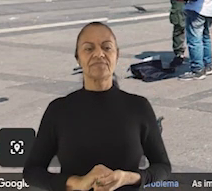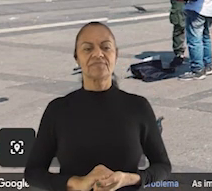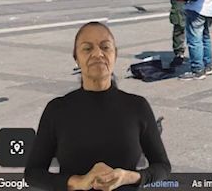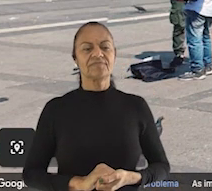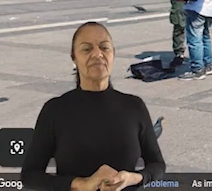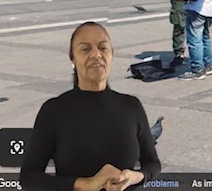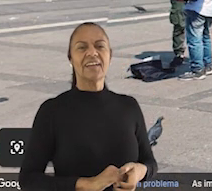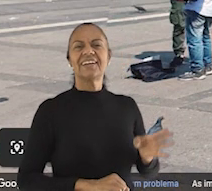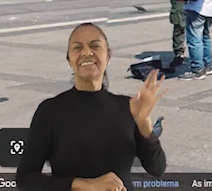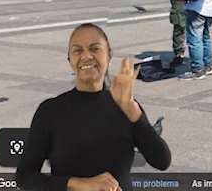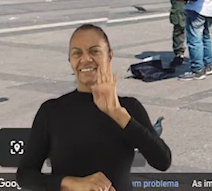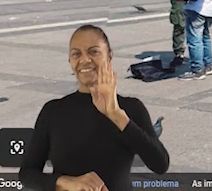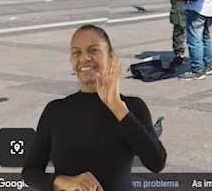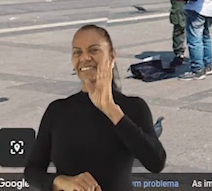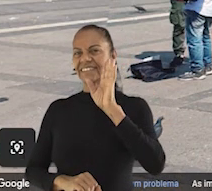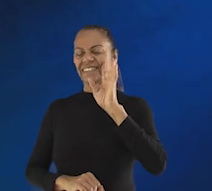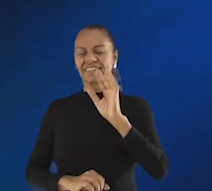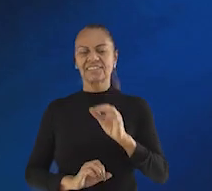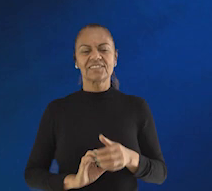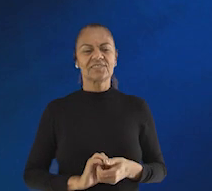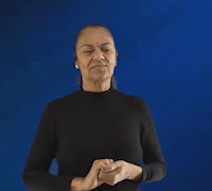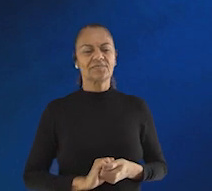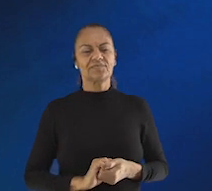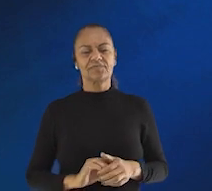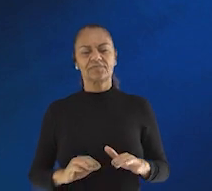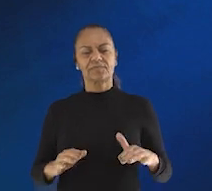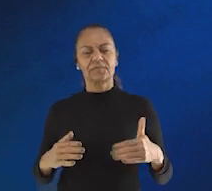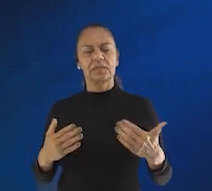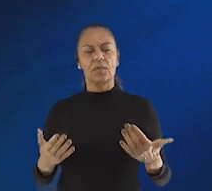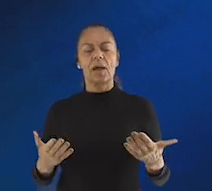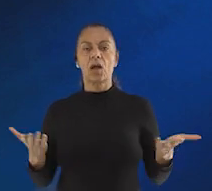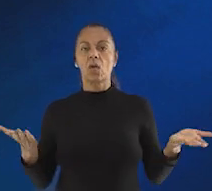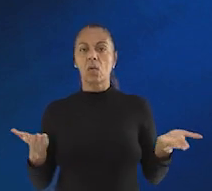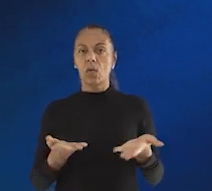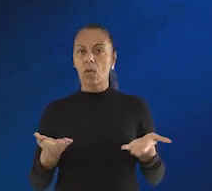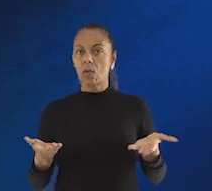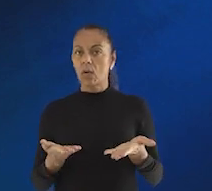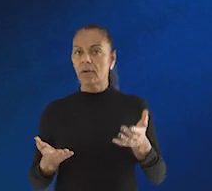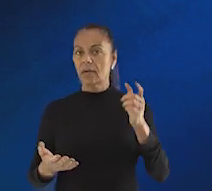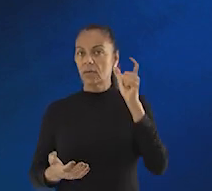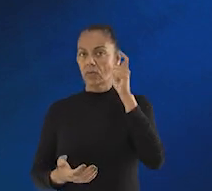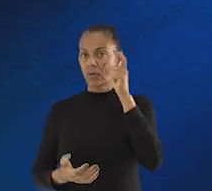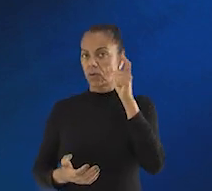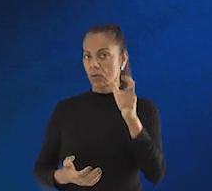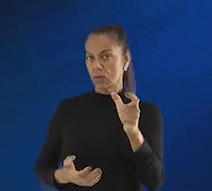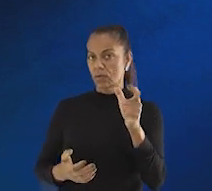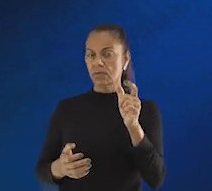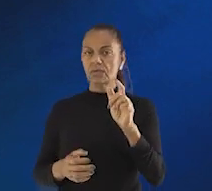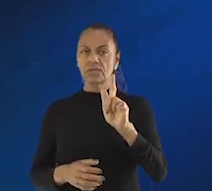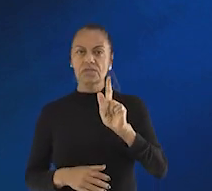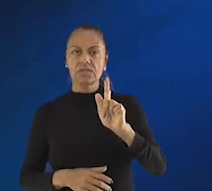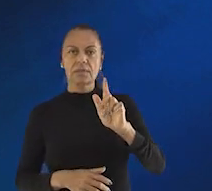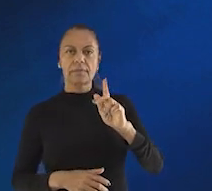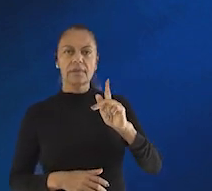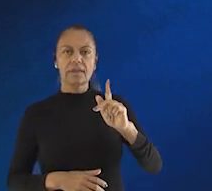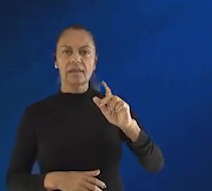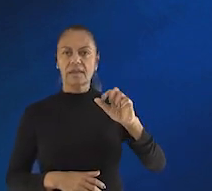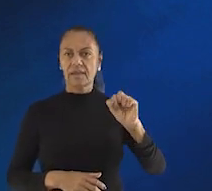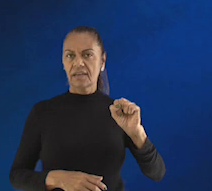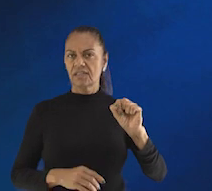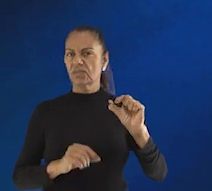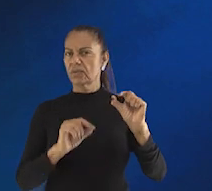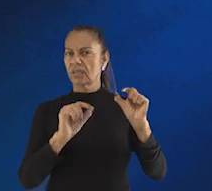vídeo ensinando a usar o Google Earth. Legal, não é mesmo? Bom, vamos de curiosidades sobre o